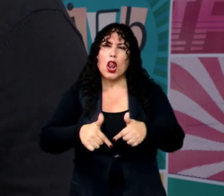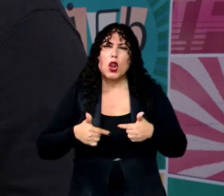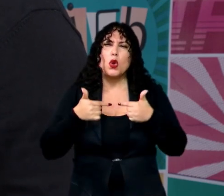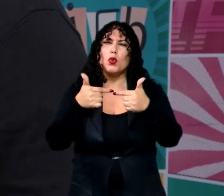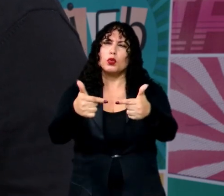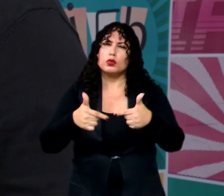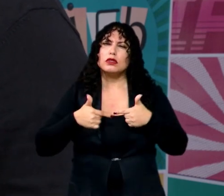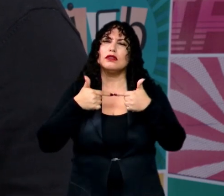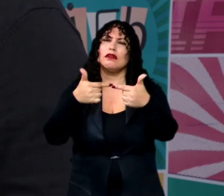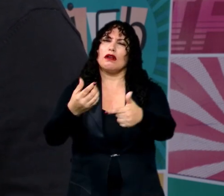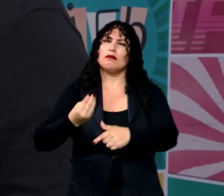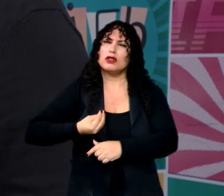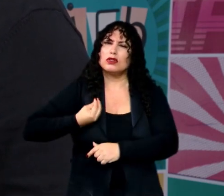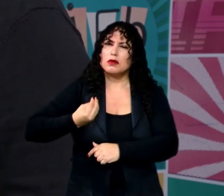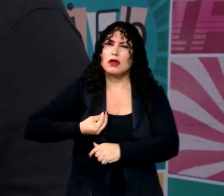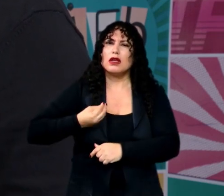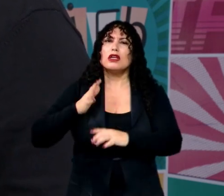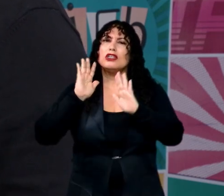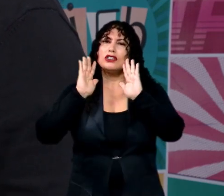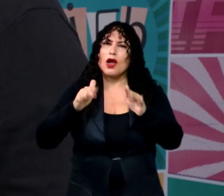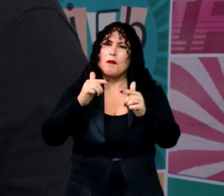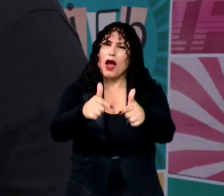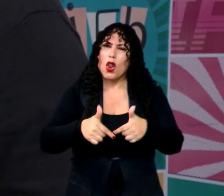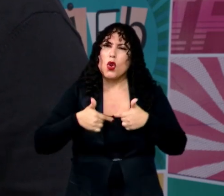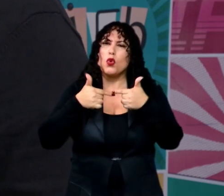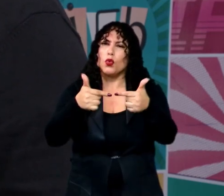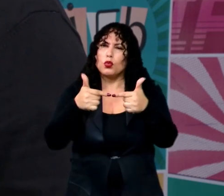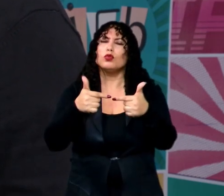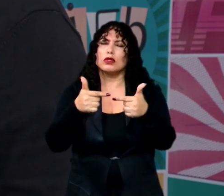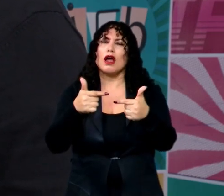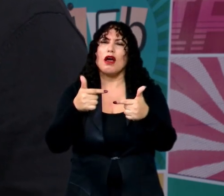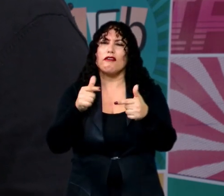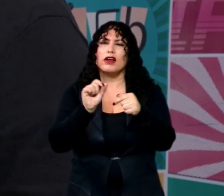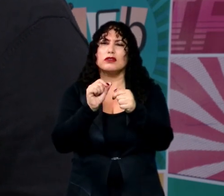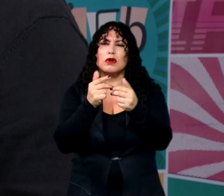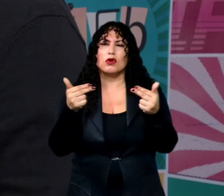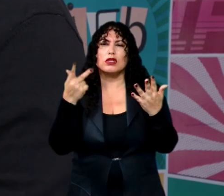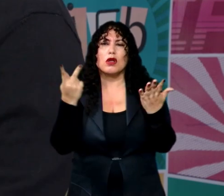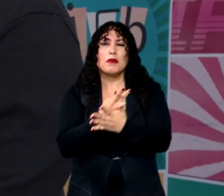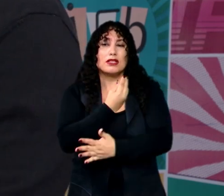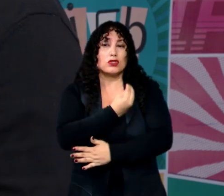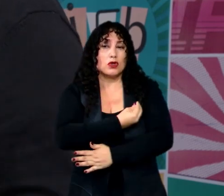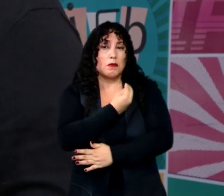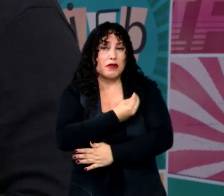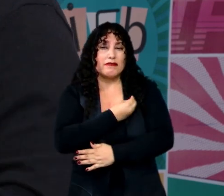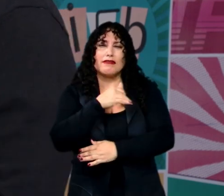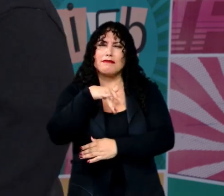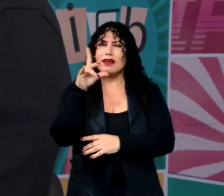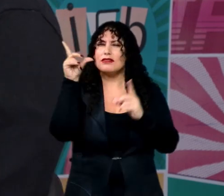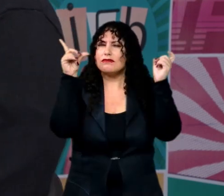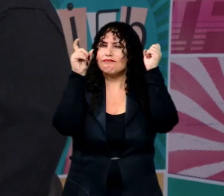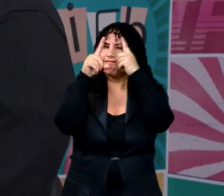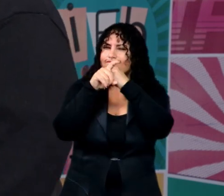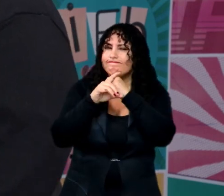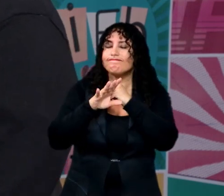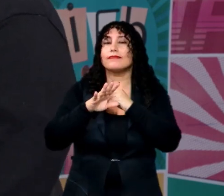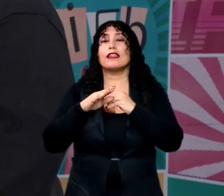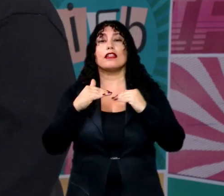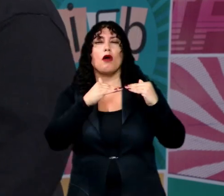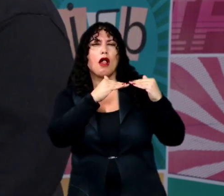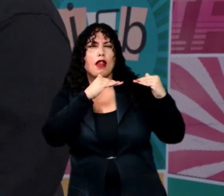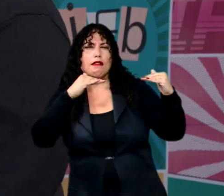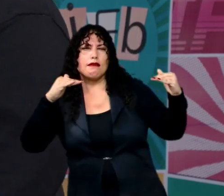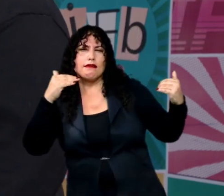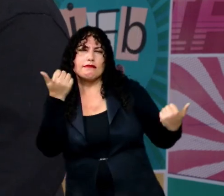ele sobreviva. Uhum. Já é uma luta fazer uma coisa acontecer. E para ele sobreviver, então, é mais difícil ainda. Então, as linhas